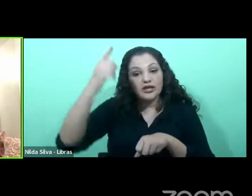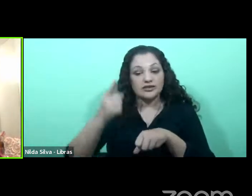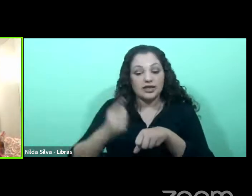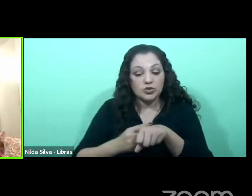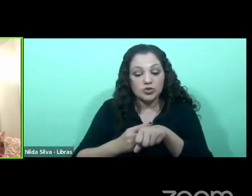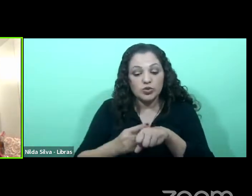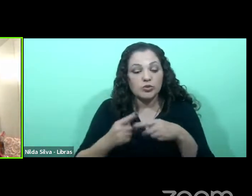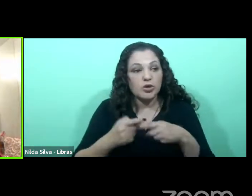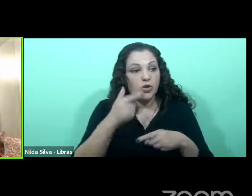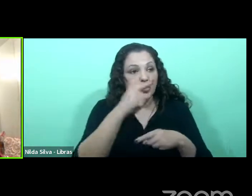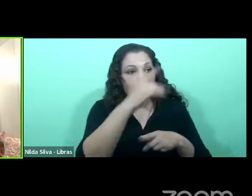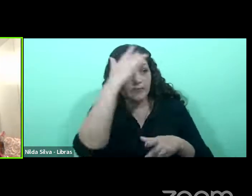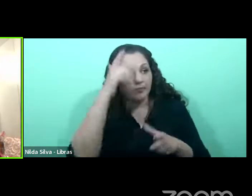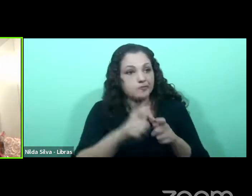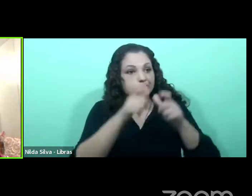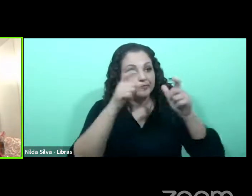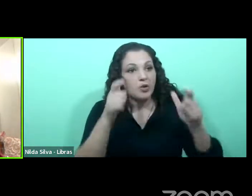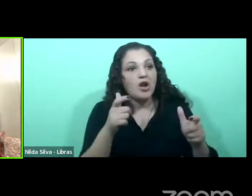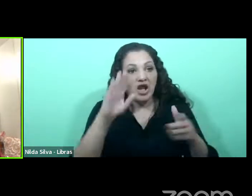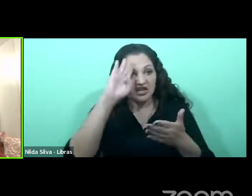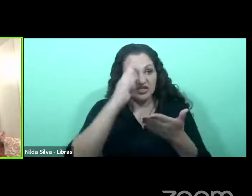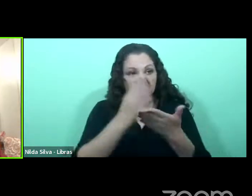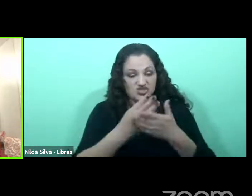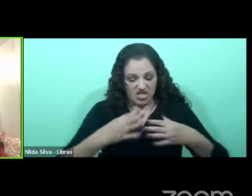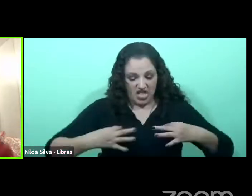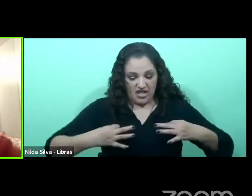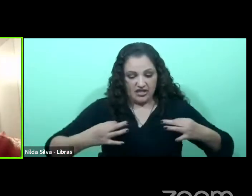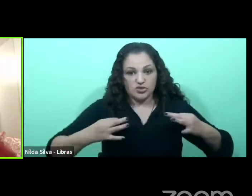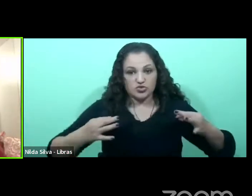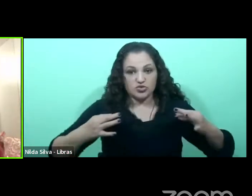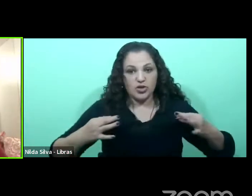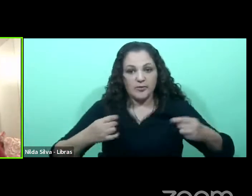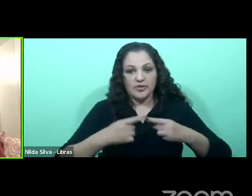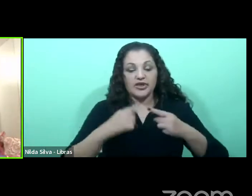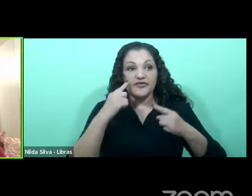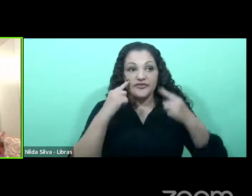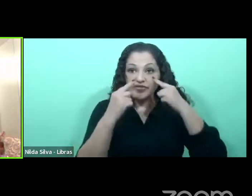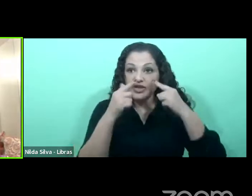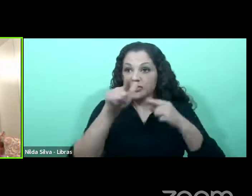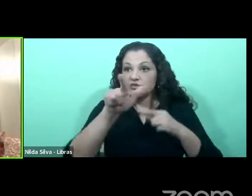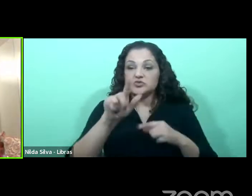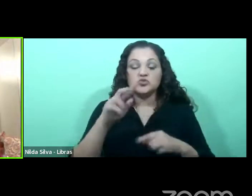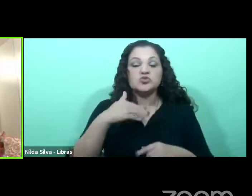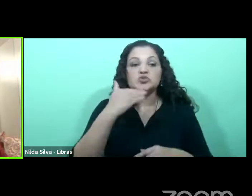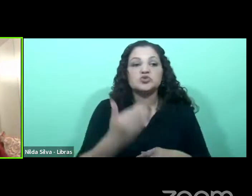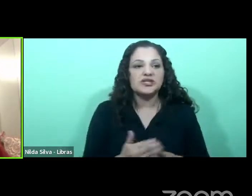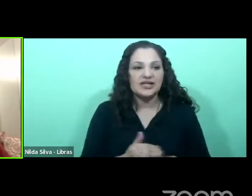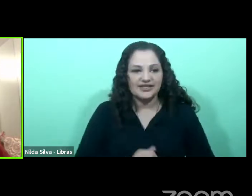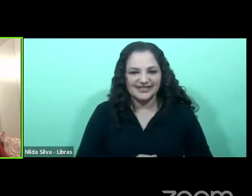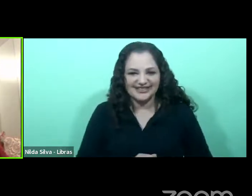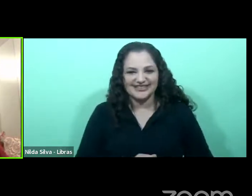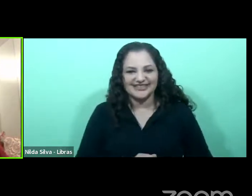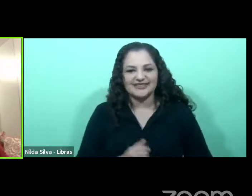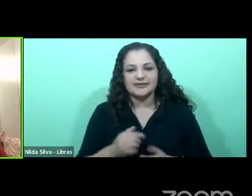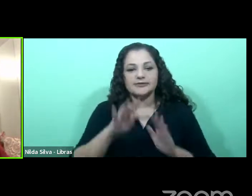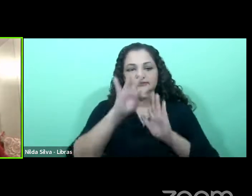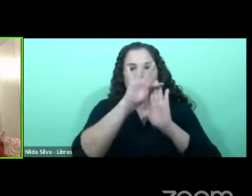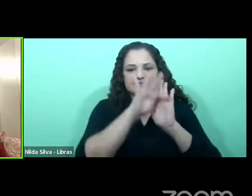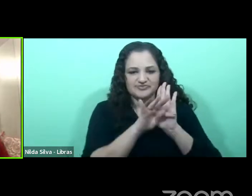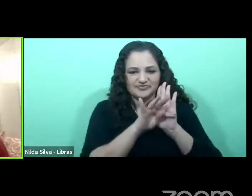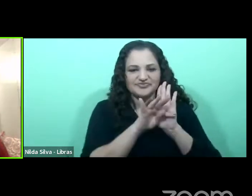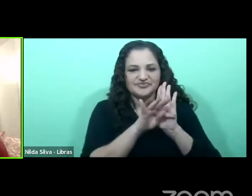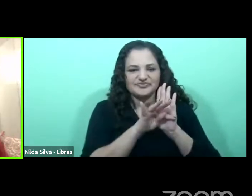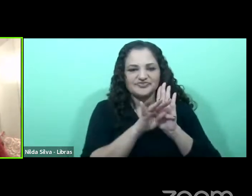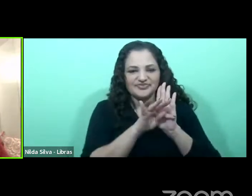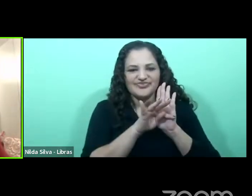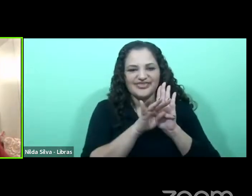consegue enxergar com outros olhos. Vou para a última parte do texto, que são esses poucos minutinhos, que